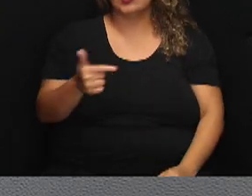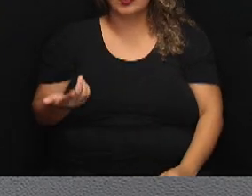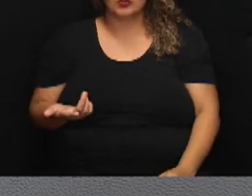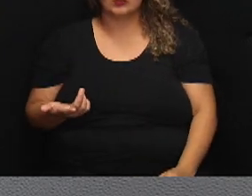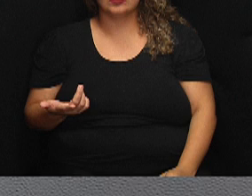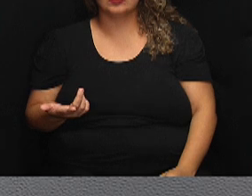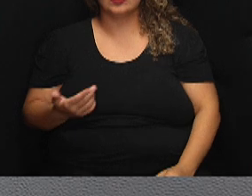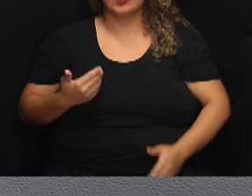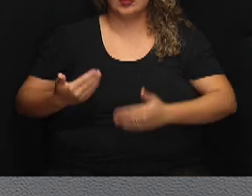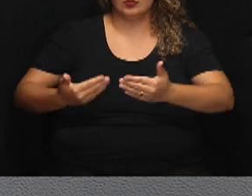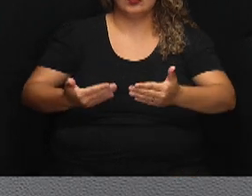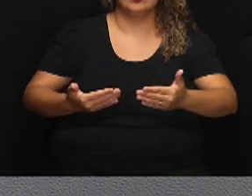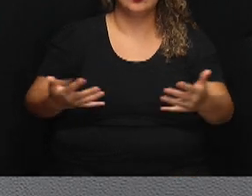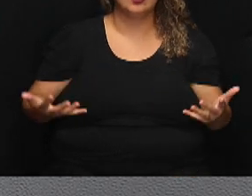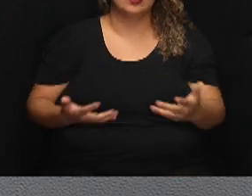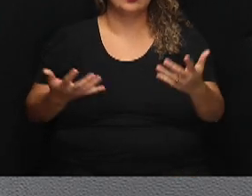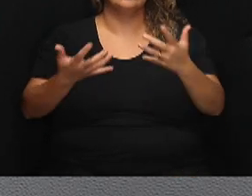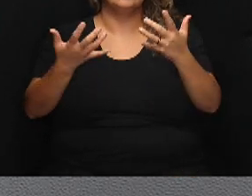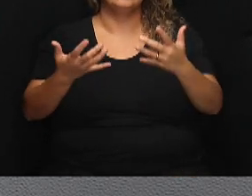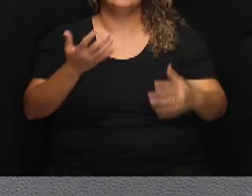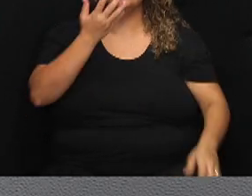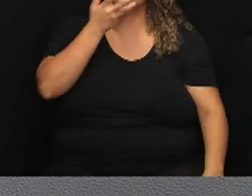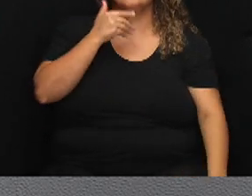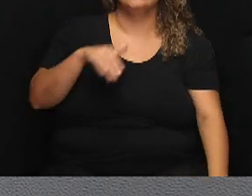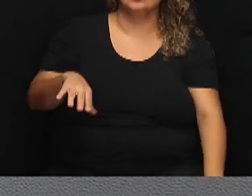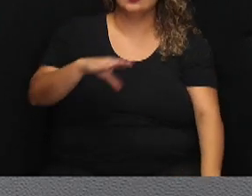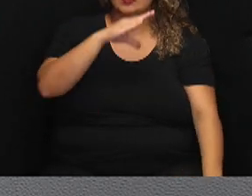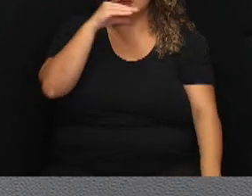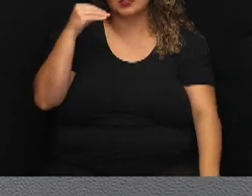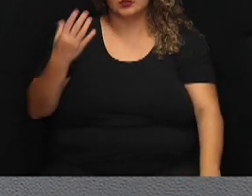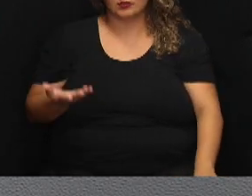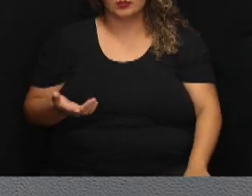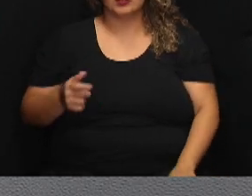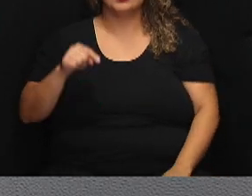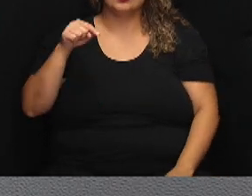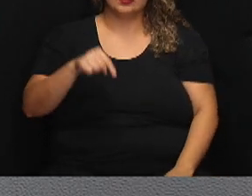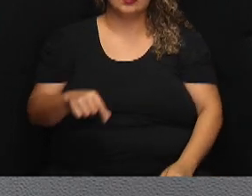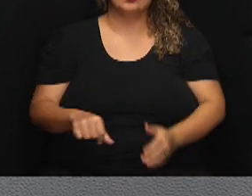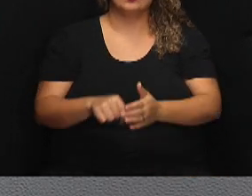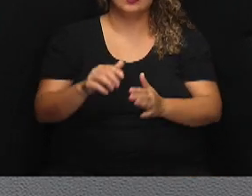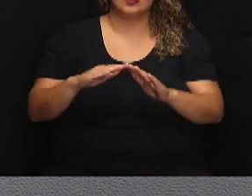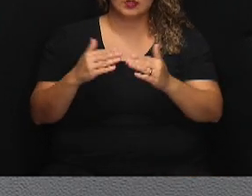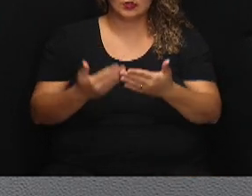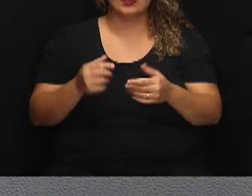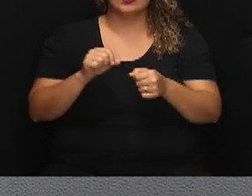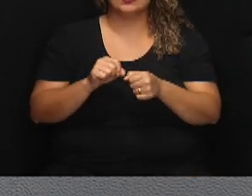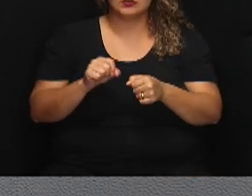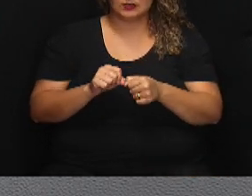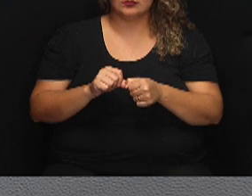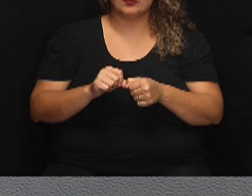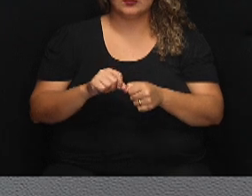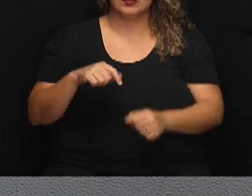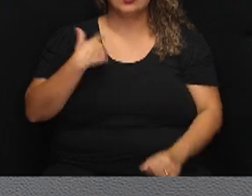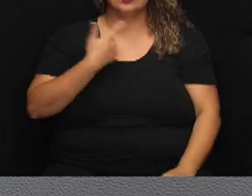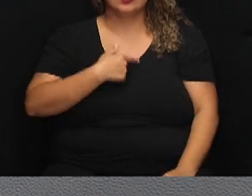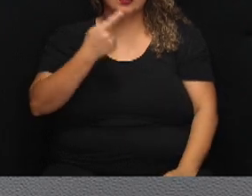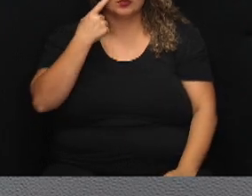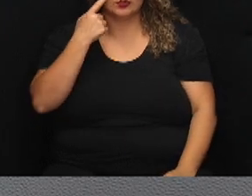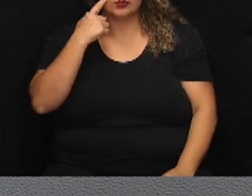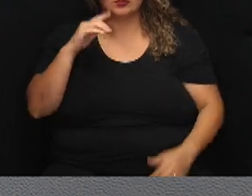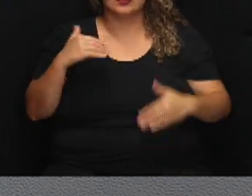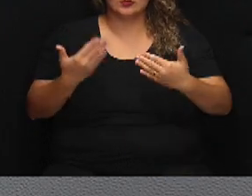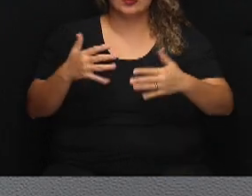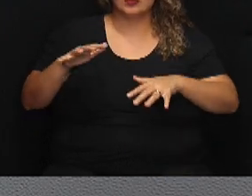um processo de estímulo ainda na infância e na adolescência. Então esse foi o primeiro requerimento que a gente fez. A gente está observando quais são as